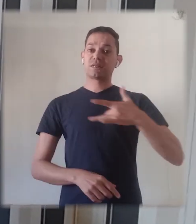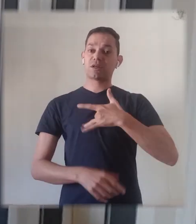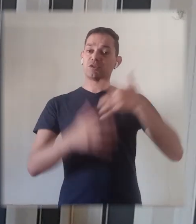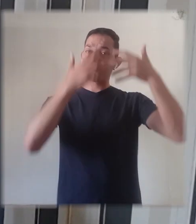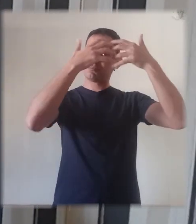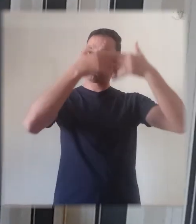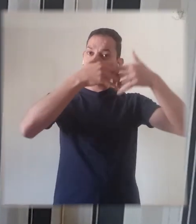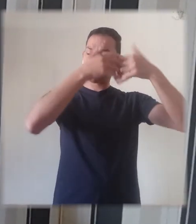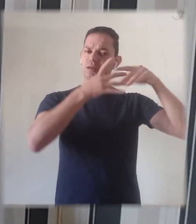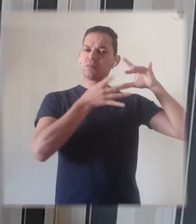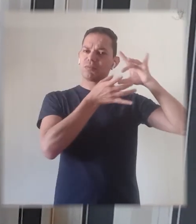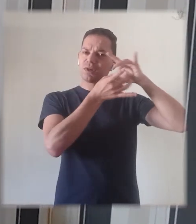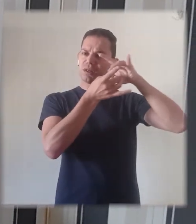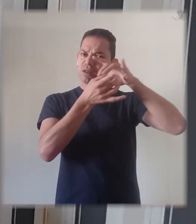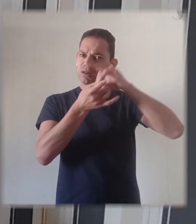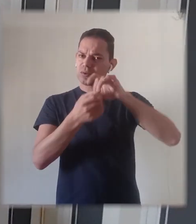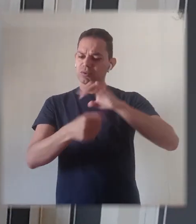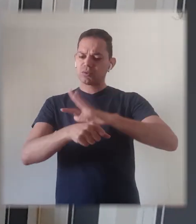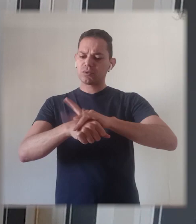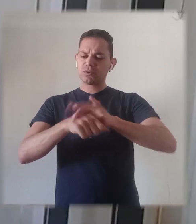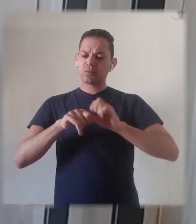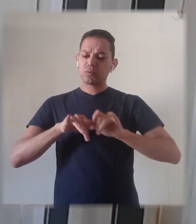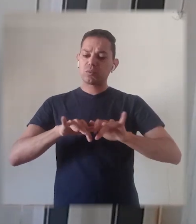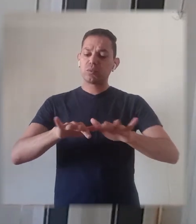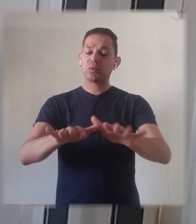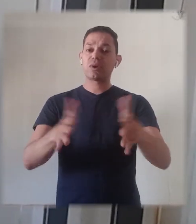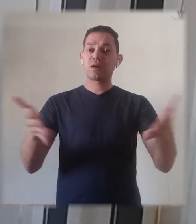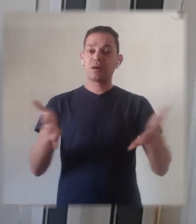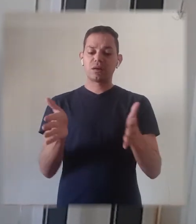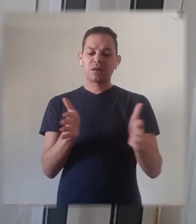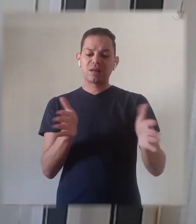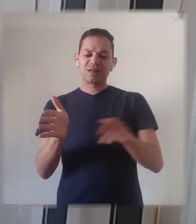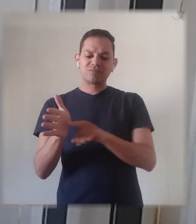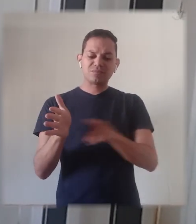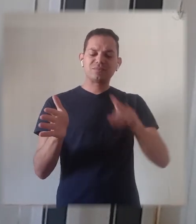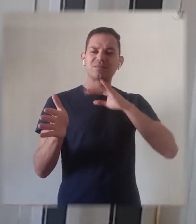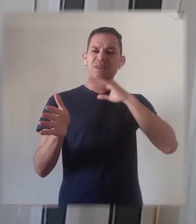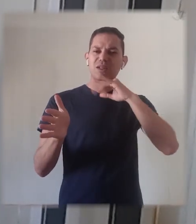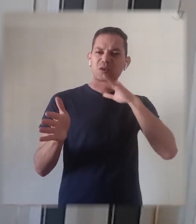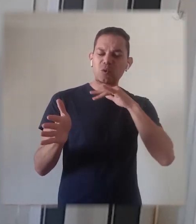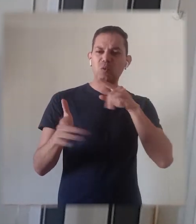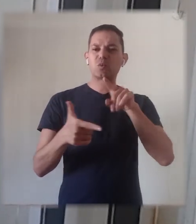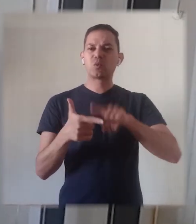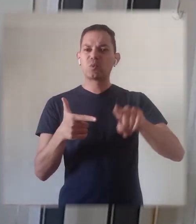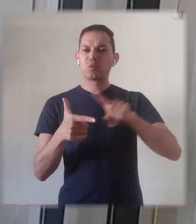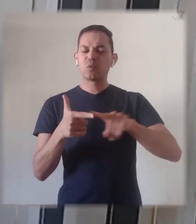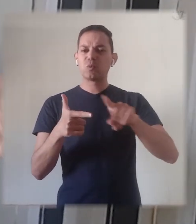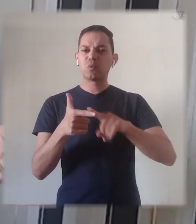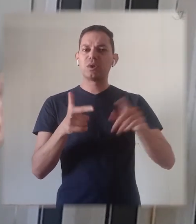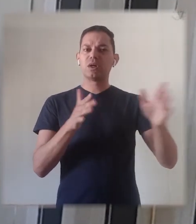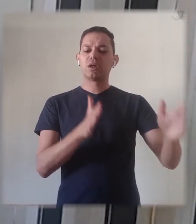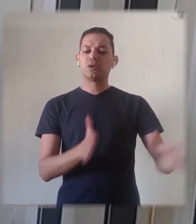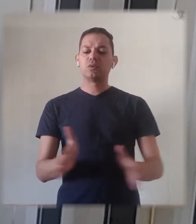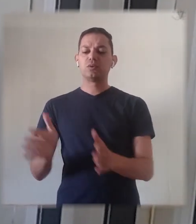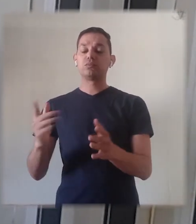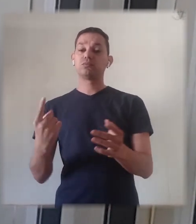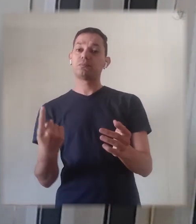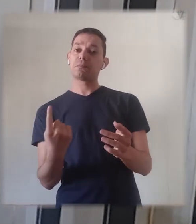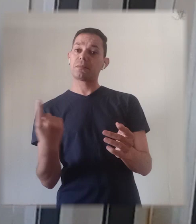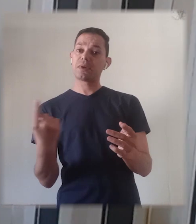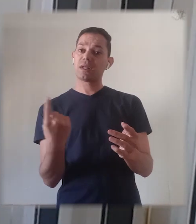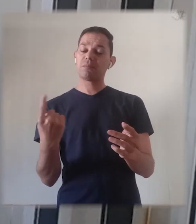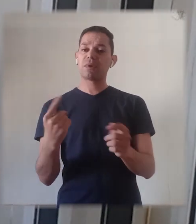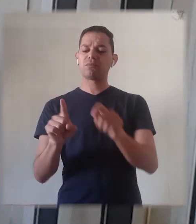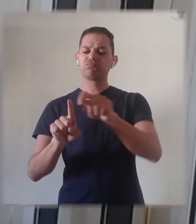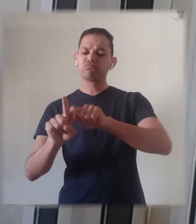saúde mental para contextos de pandemias e desastres. Um cenário de crise, na verdade, a gente pode dividir no